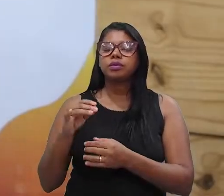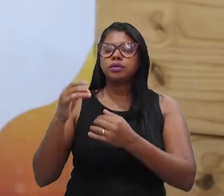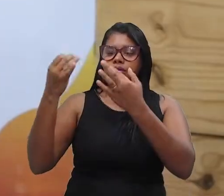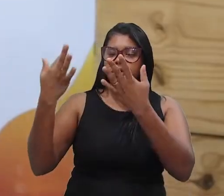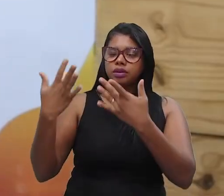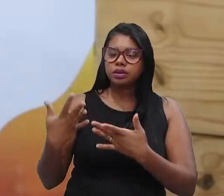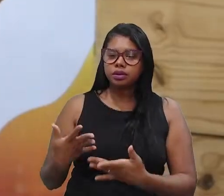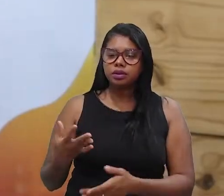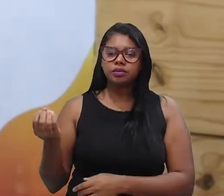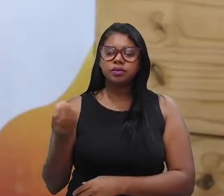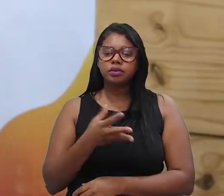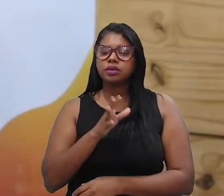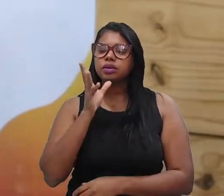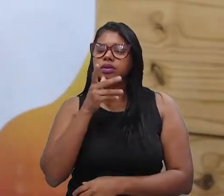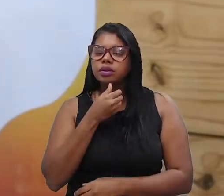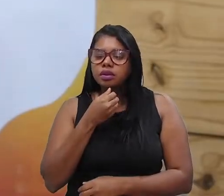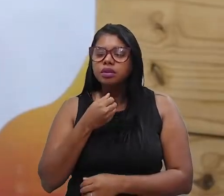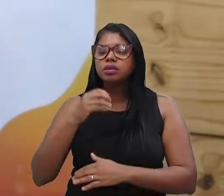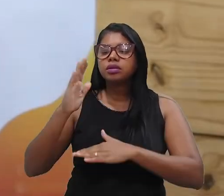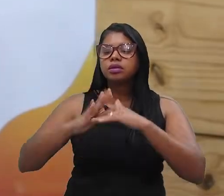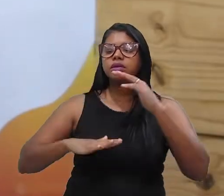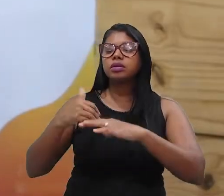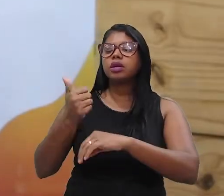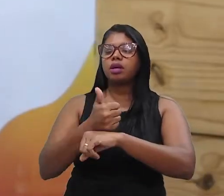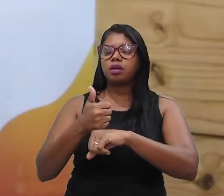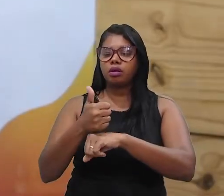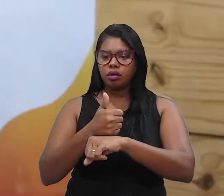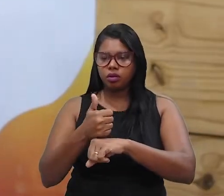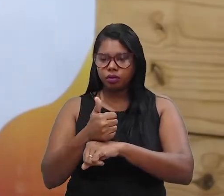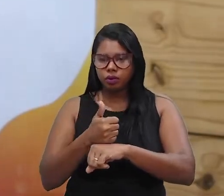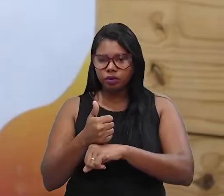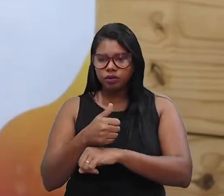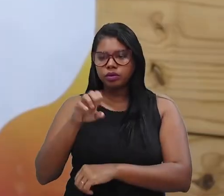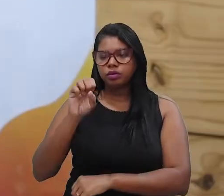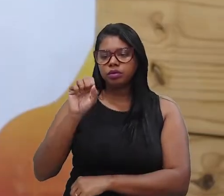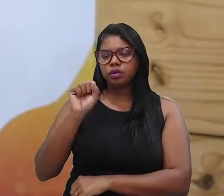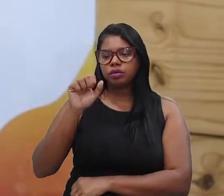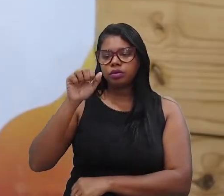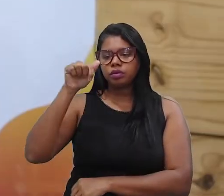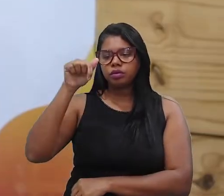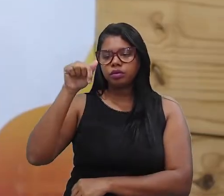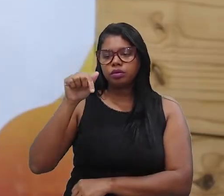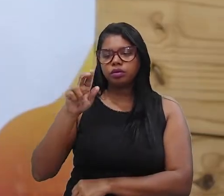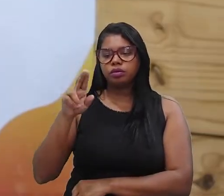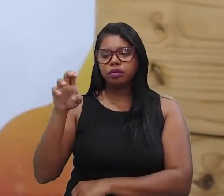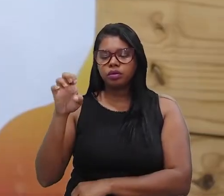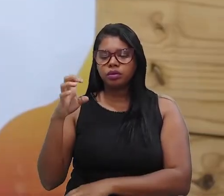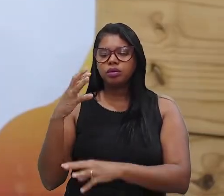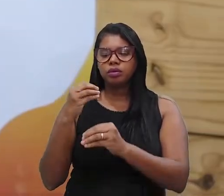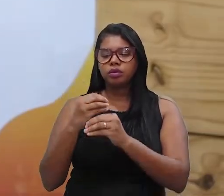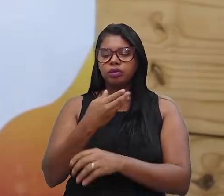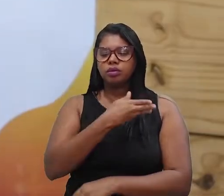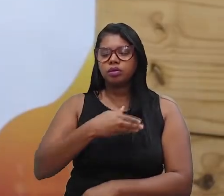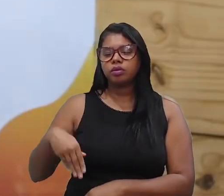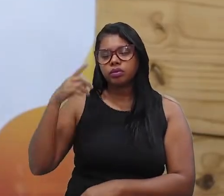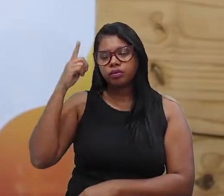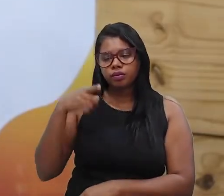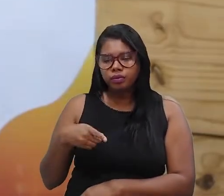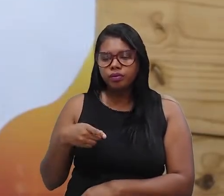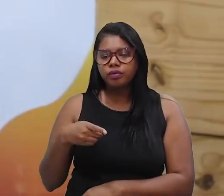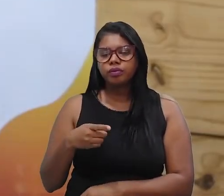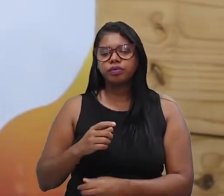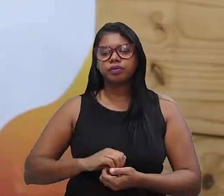descrever essa nova tendência é o profissional ESG, ou Environment, Social and Governance, que nada mais é